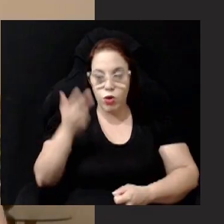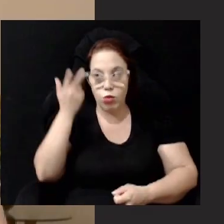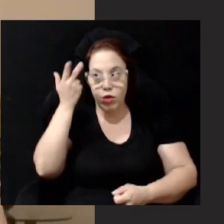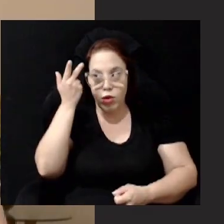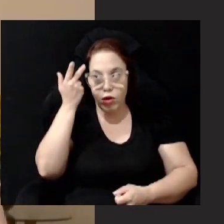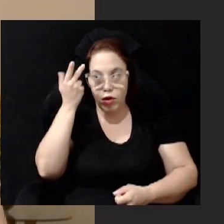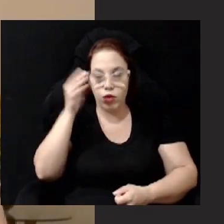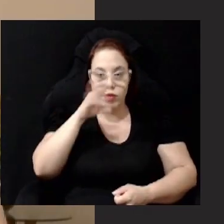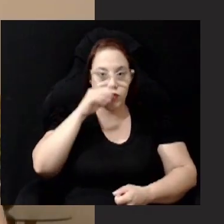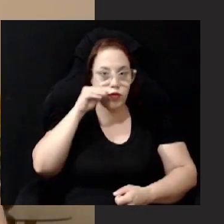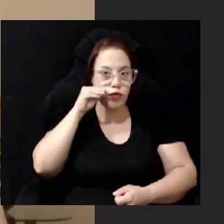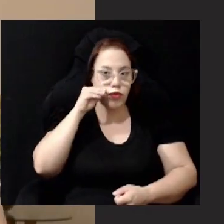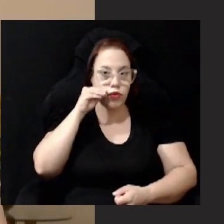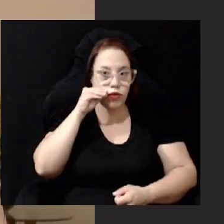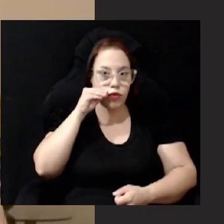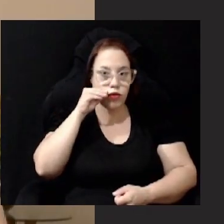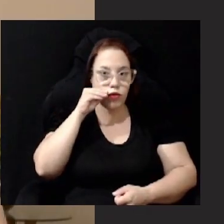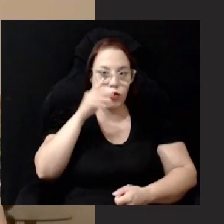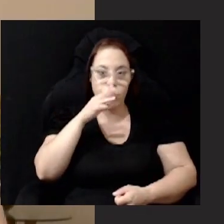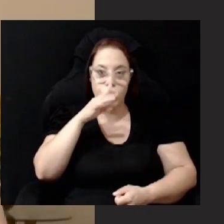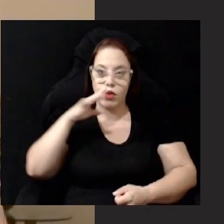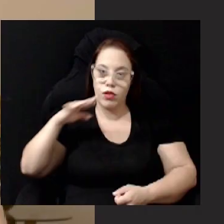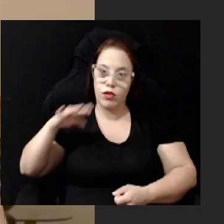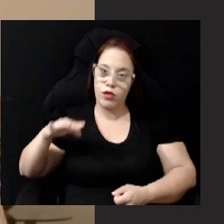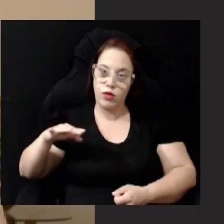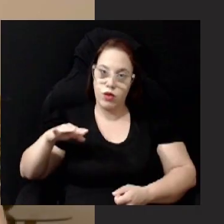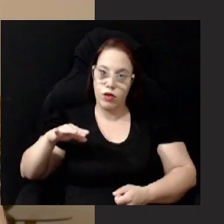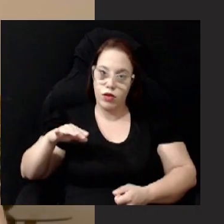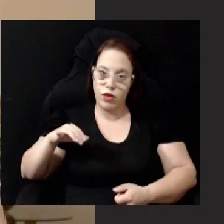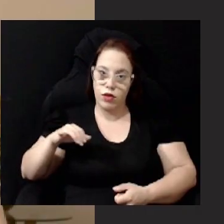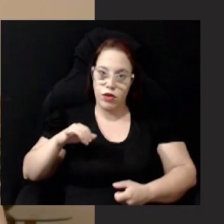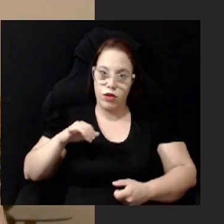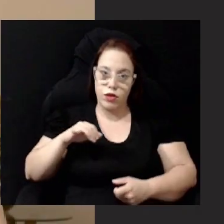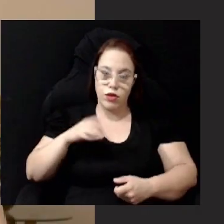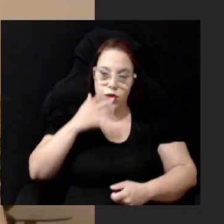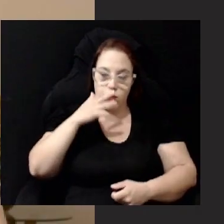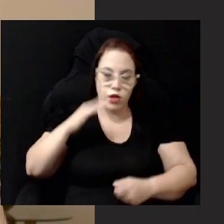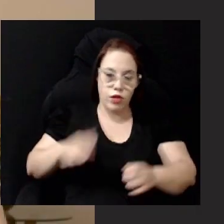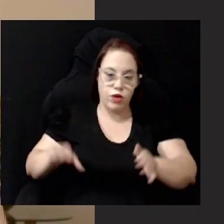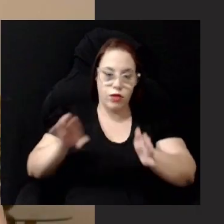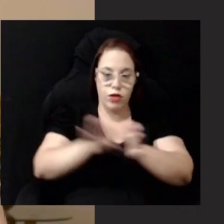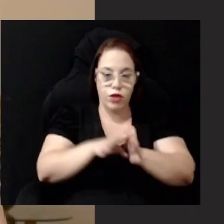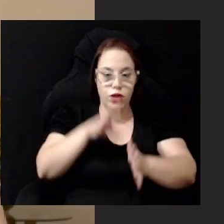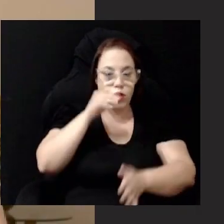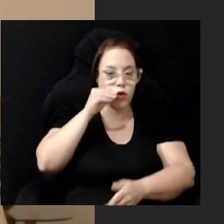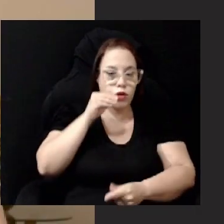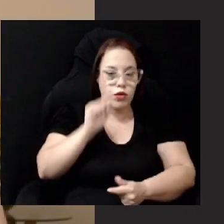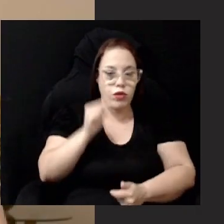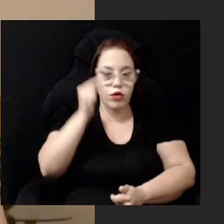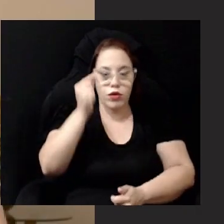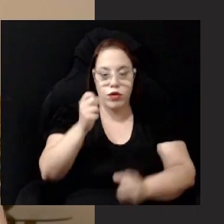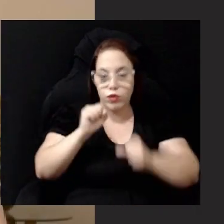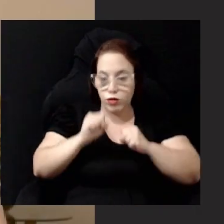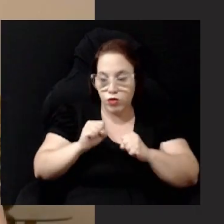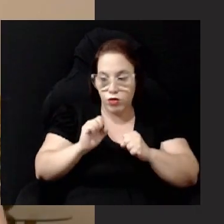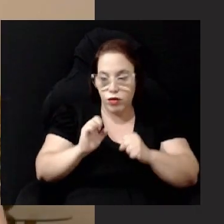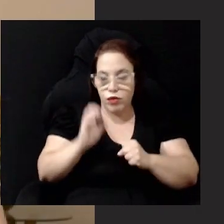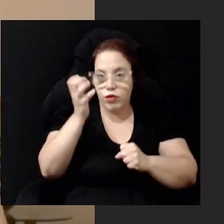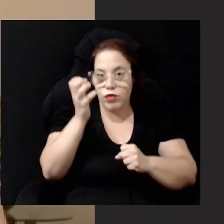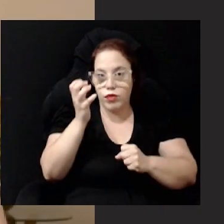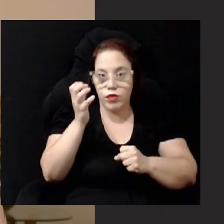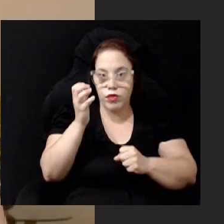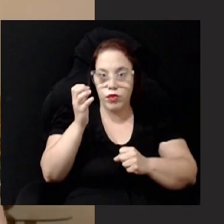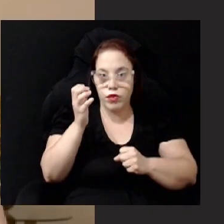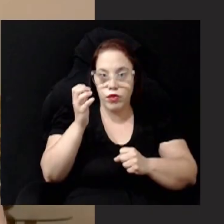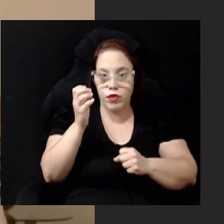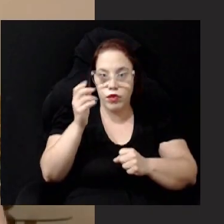mais comuns nos adolescentes e nas crianças ali na transição da infância para a adolescência, embora também possam